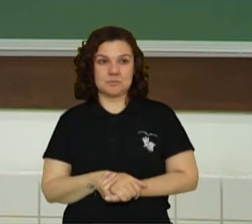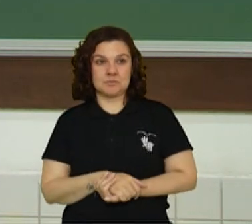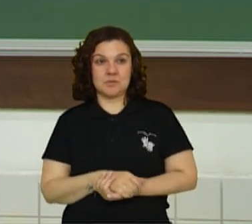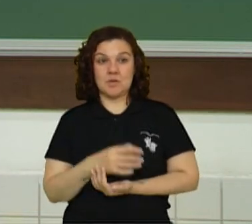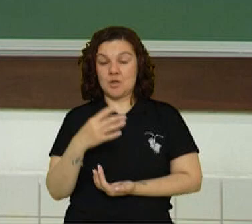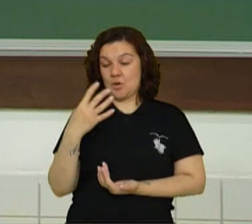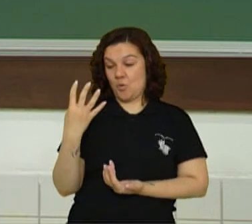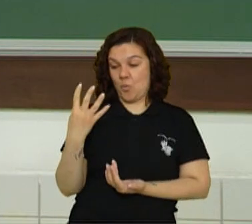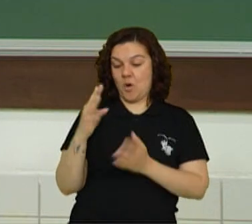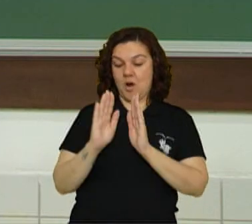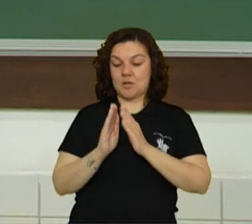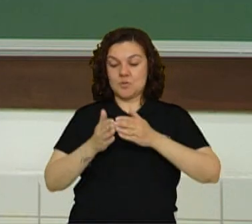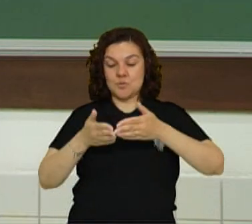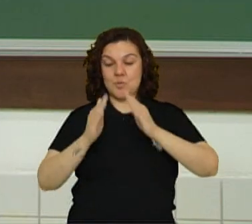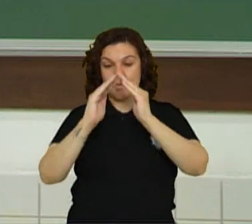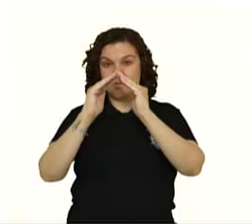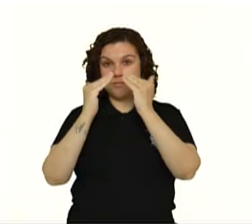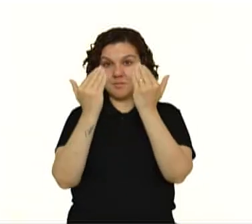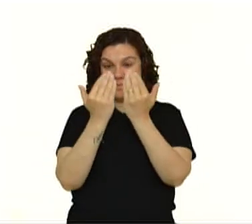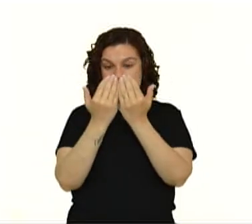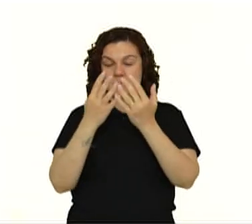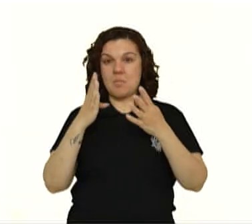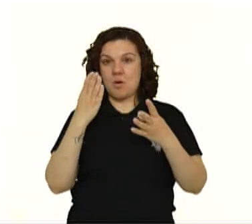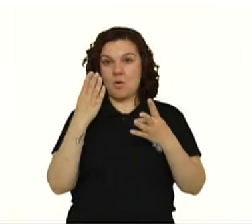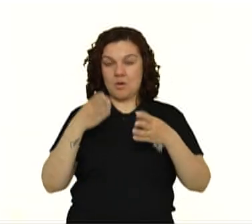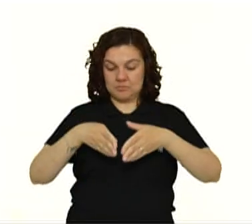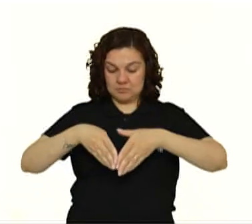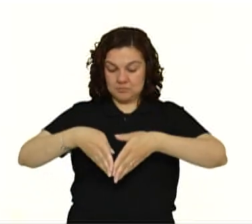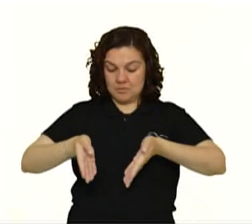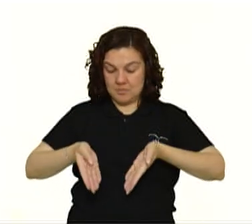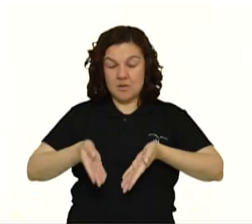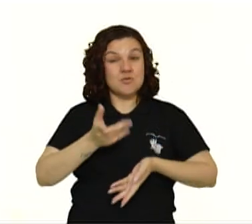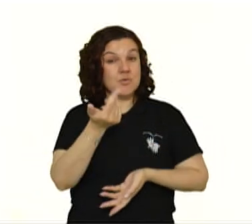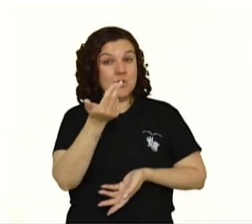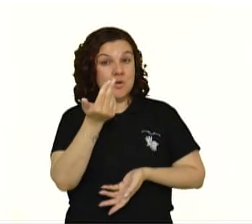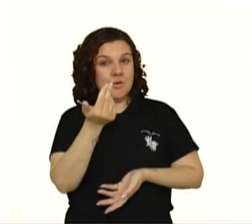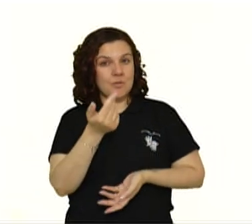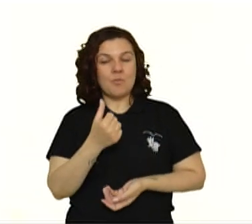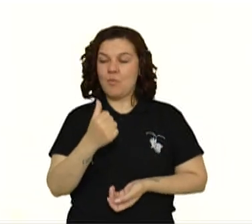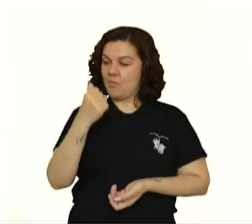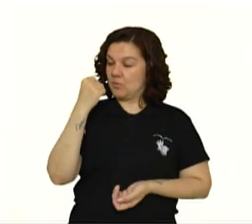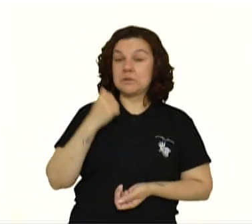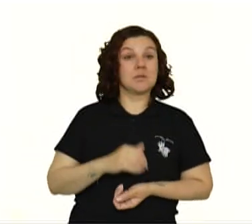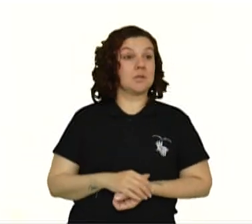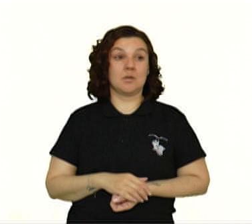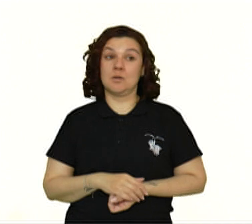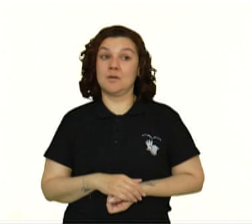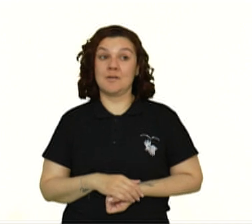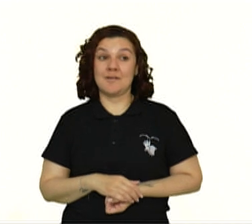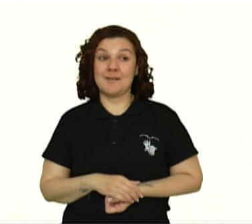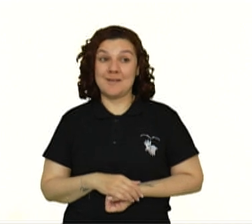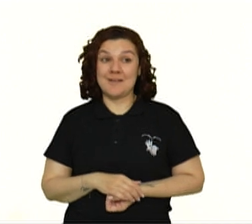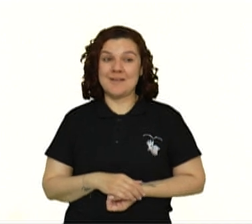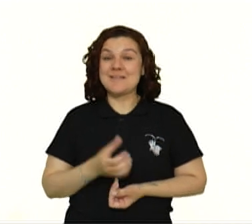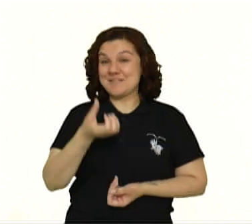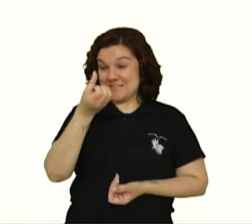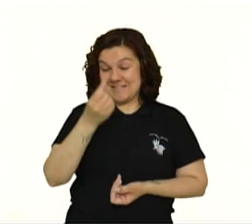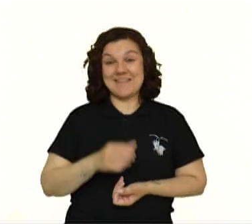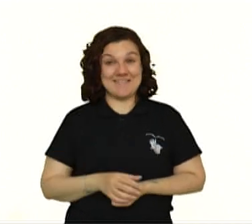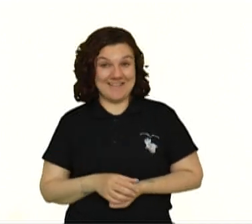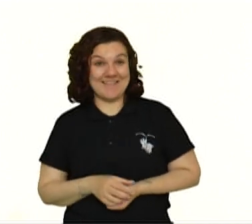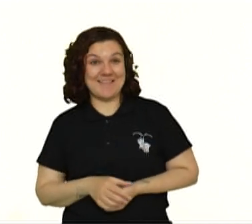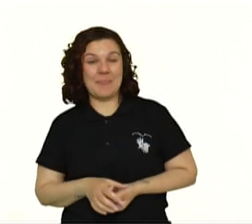Quatro em cima, quatro embaixo. Não era a mesma coisa do hexaedro? Não, o hexaedro tinha seis